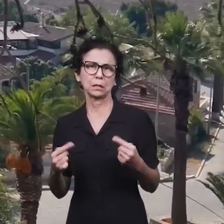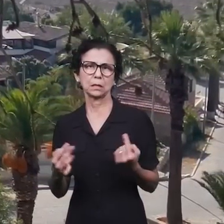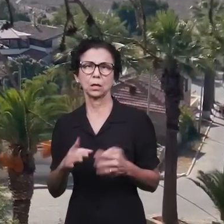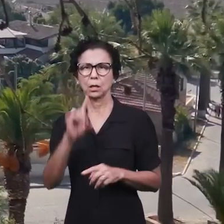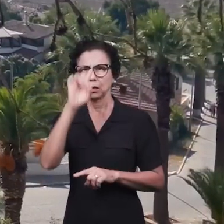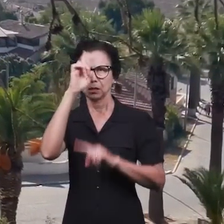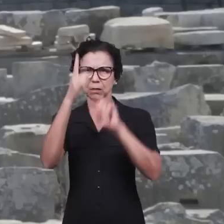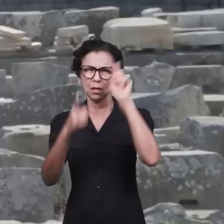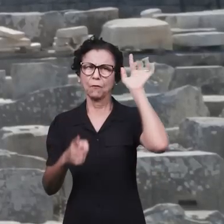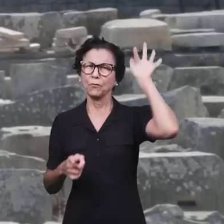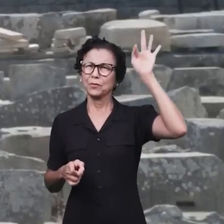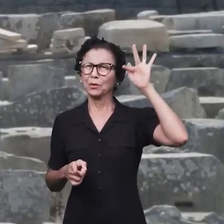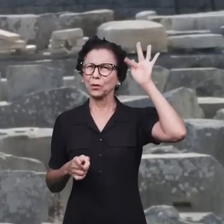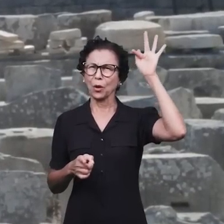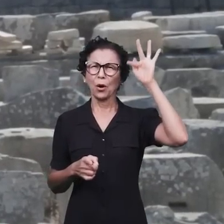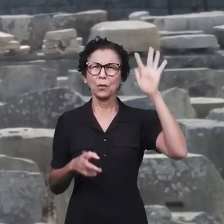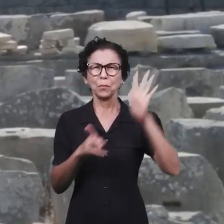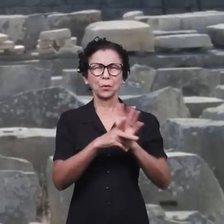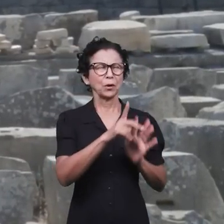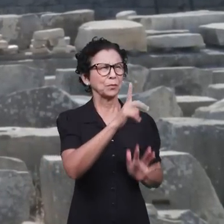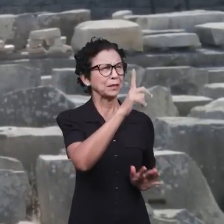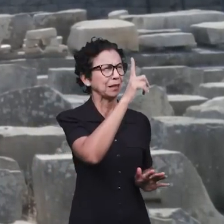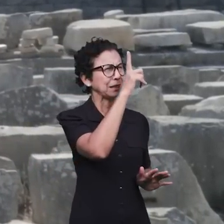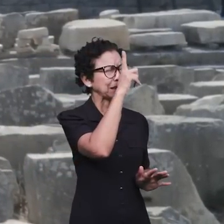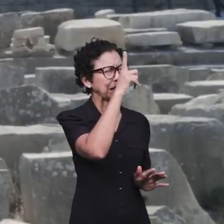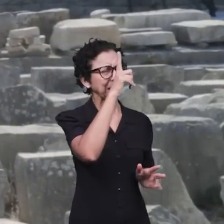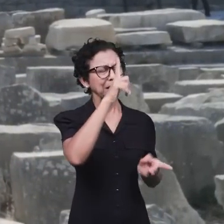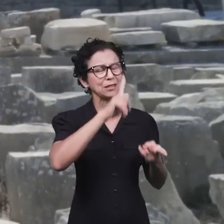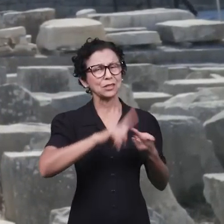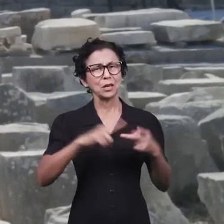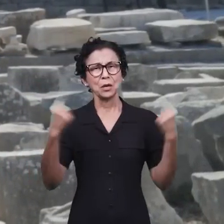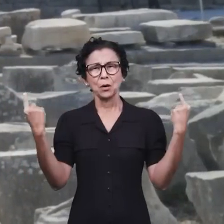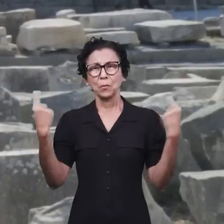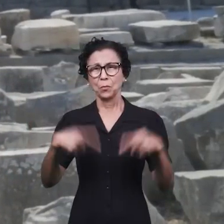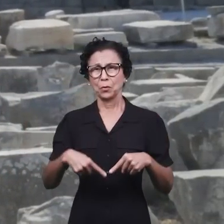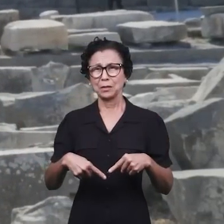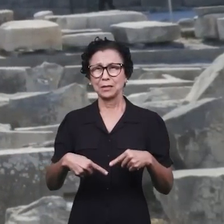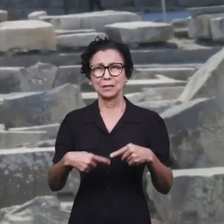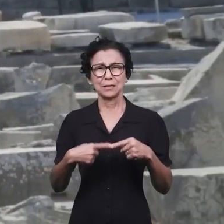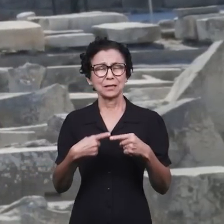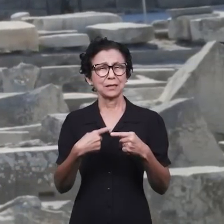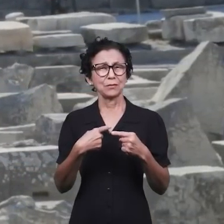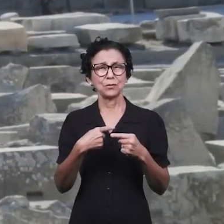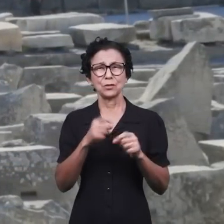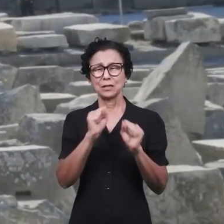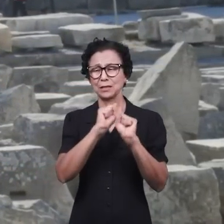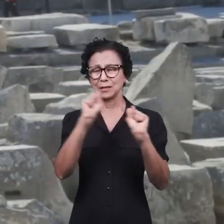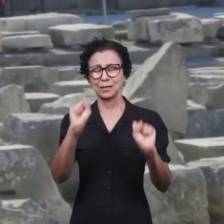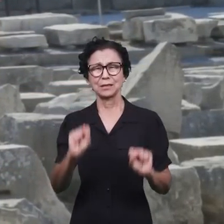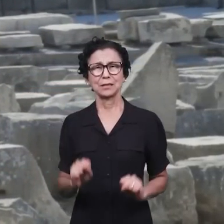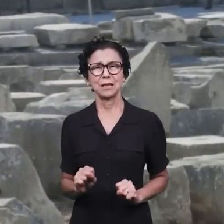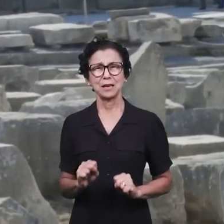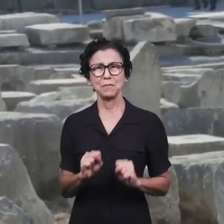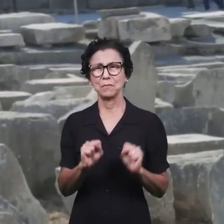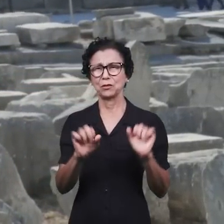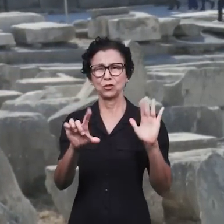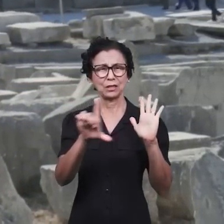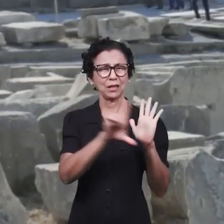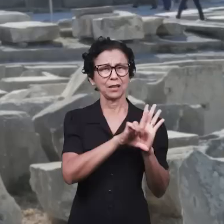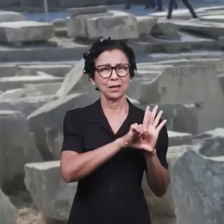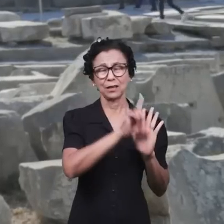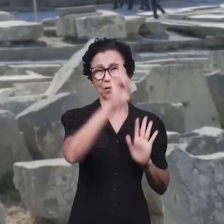oposição das ideias dos filósofos gregos, do helenismo, seja a oposição do sistema forense